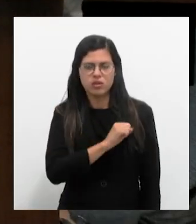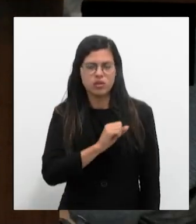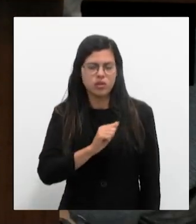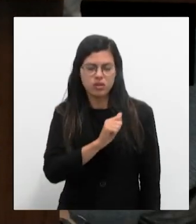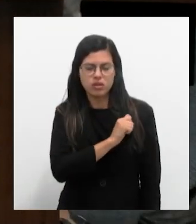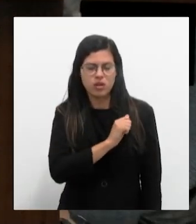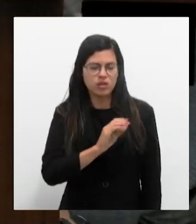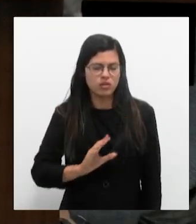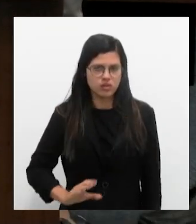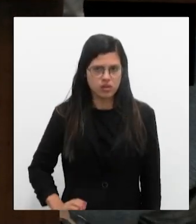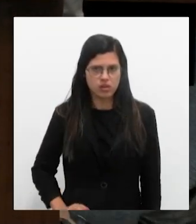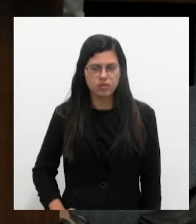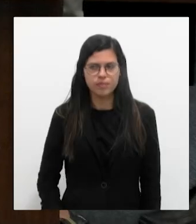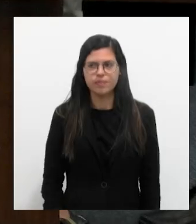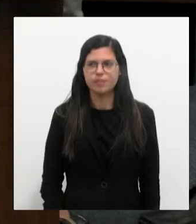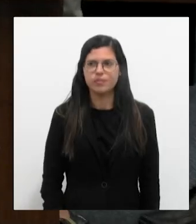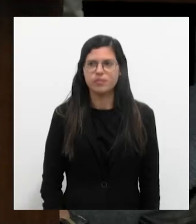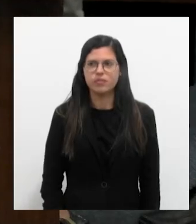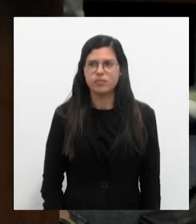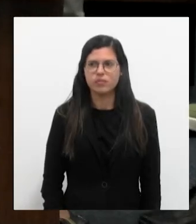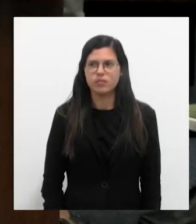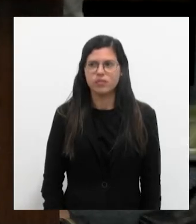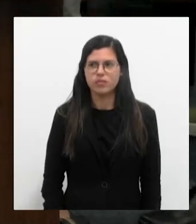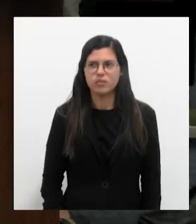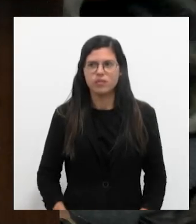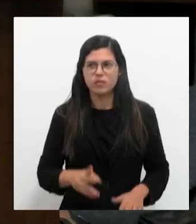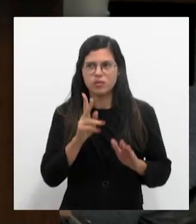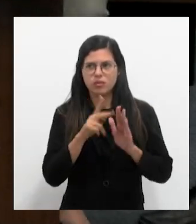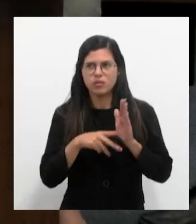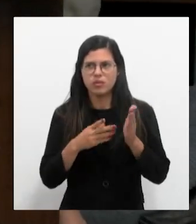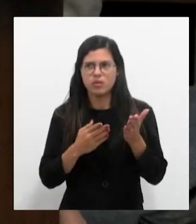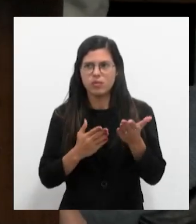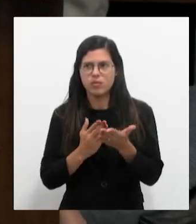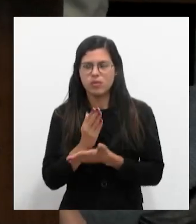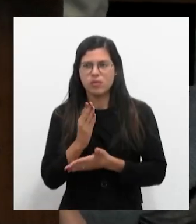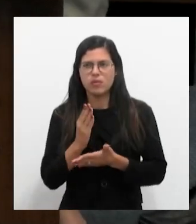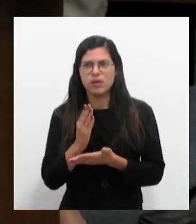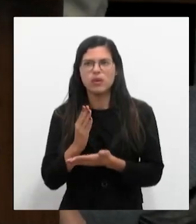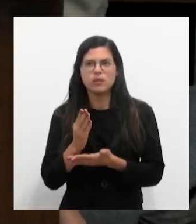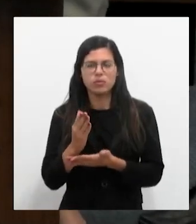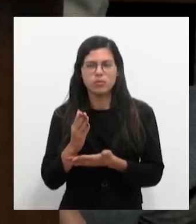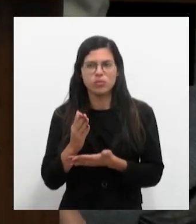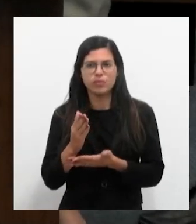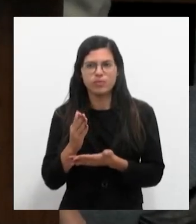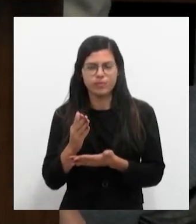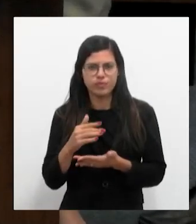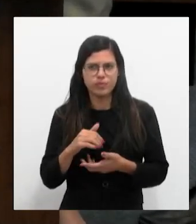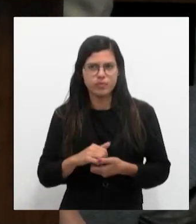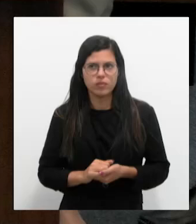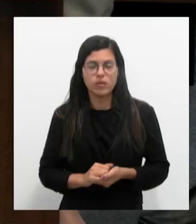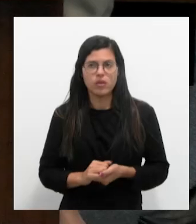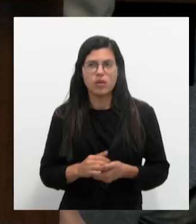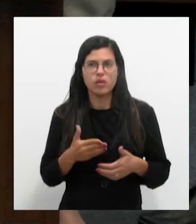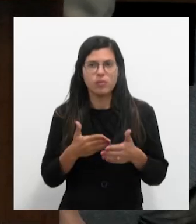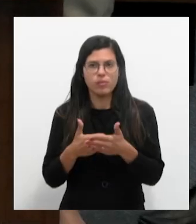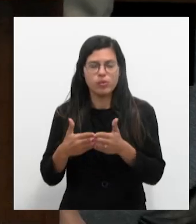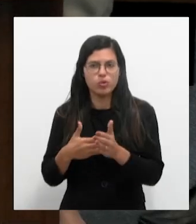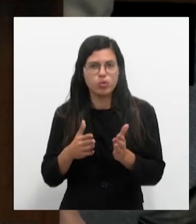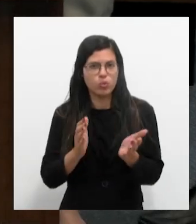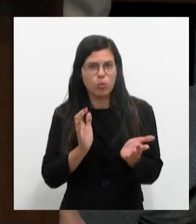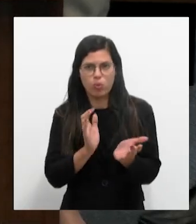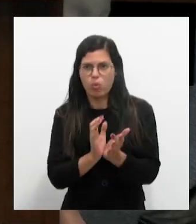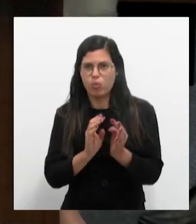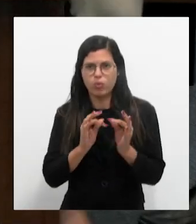Siciliano, de um projeto que foi aprovado, virou lei, para impedir que um clube todo fosse